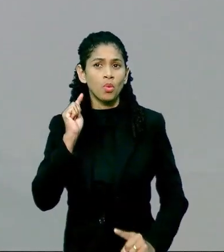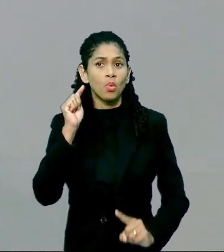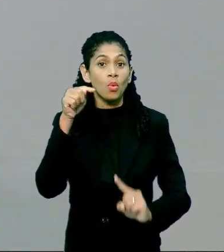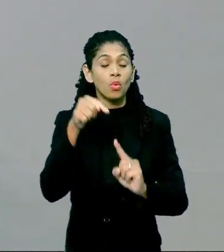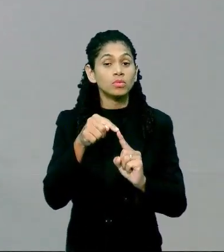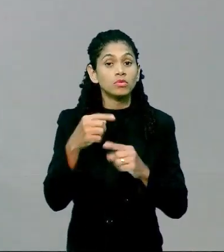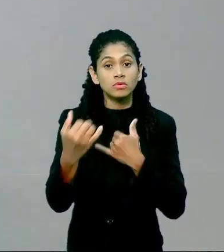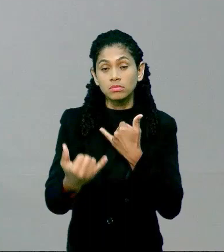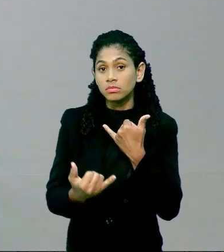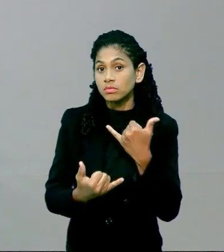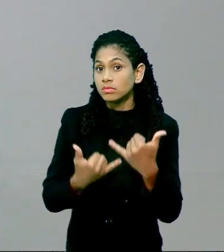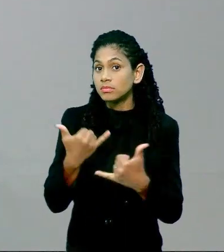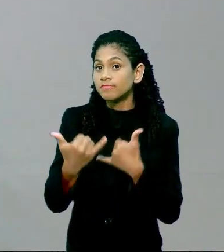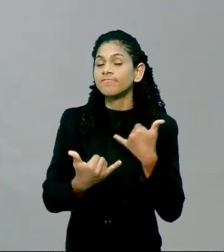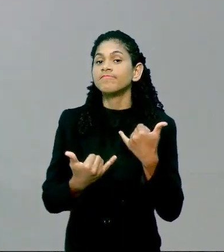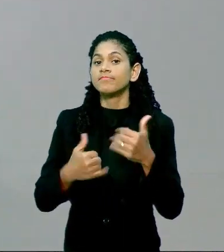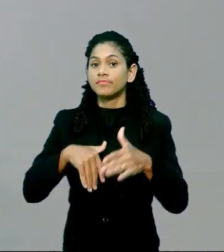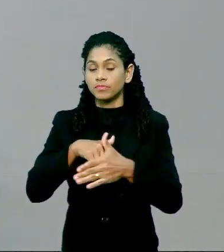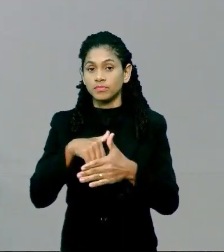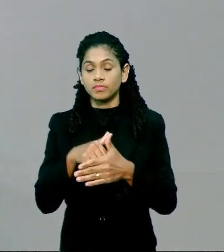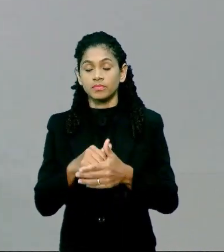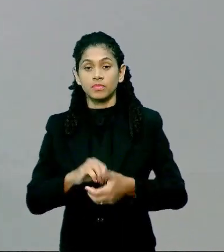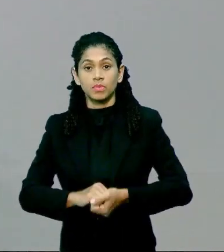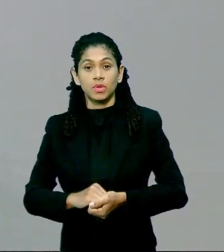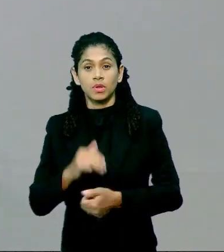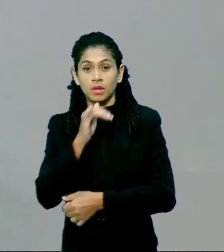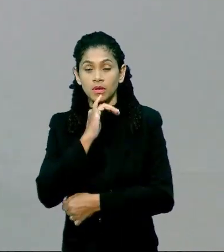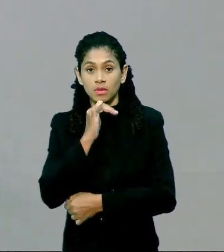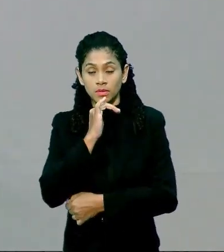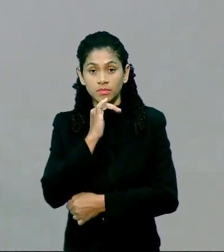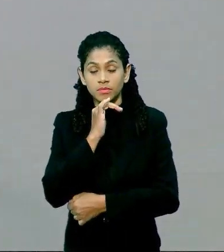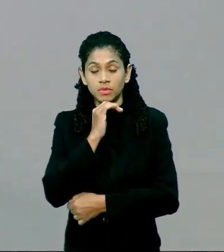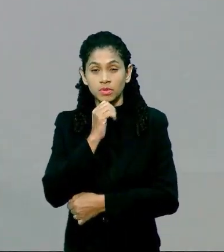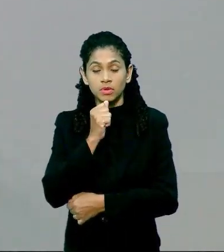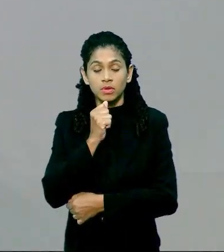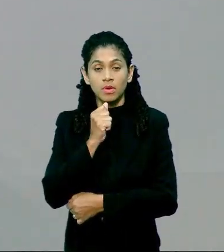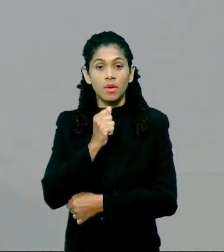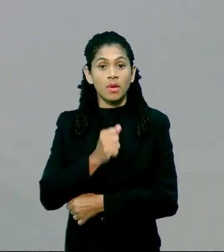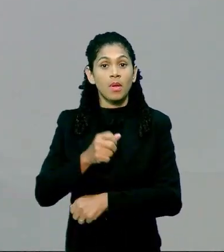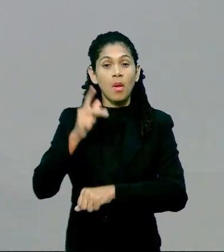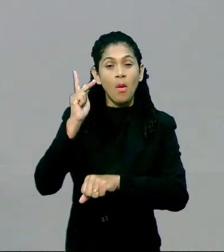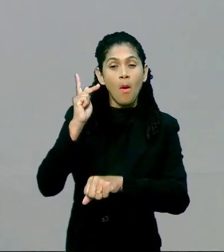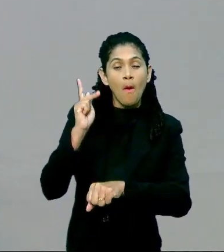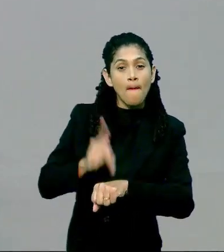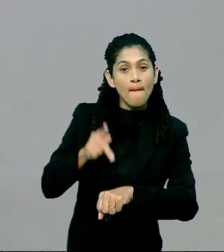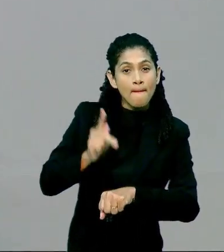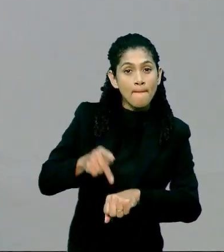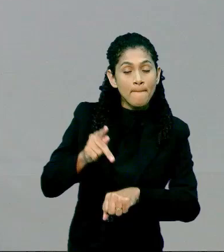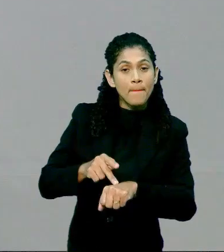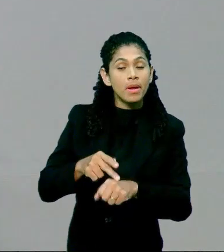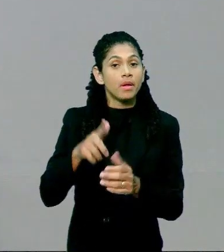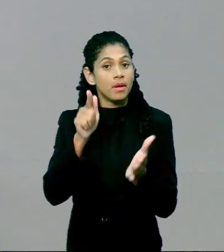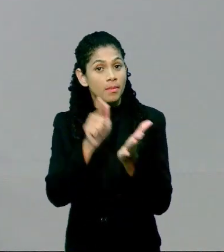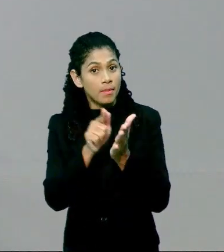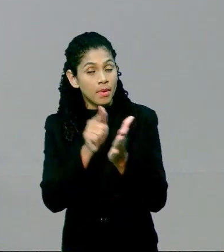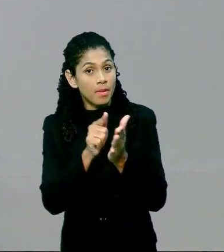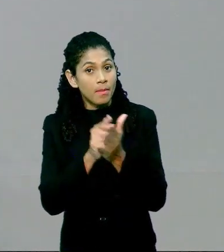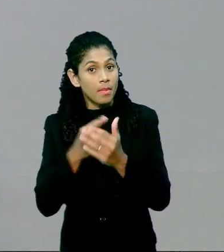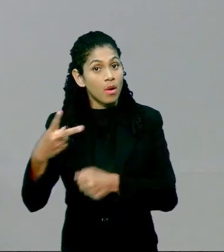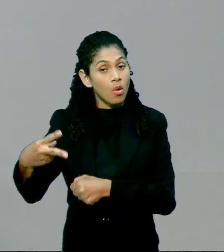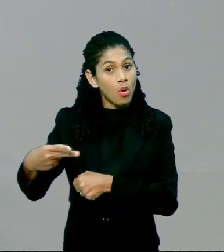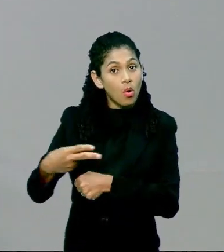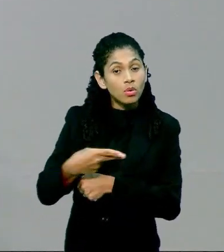deixa eu ver, Joaquim Pô, que é o nosso pedra, papel, tesoura. Na nossa identidade, a gente